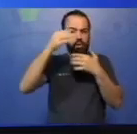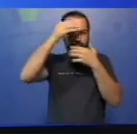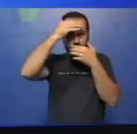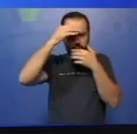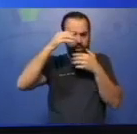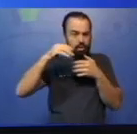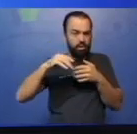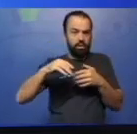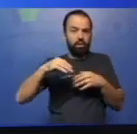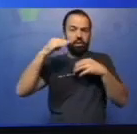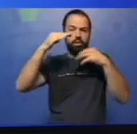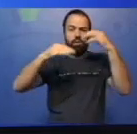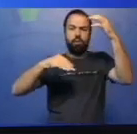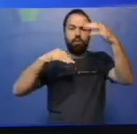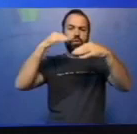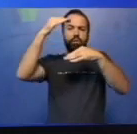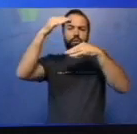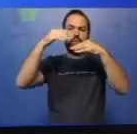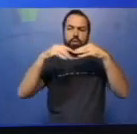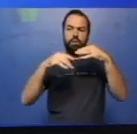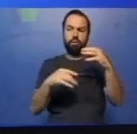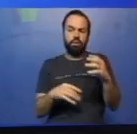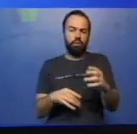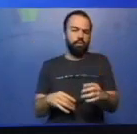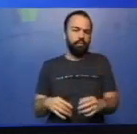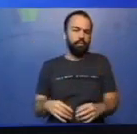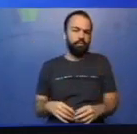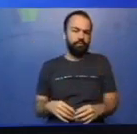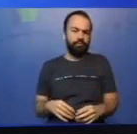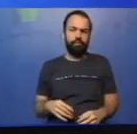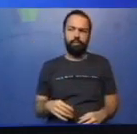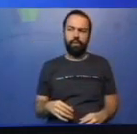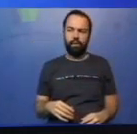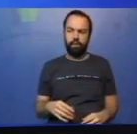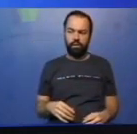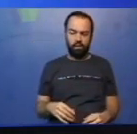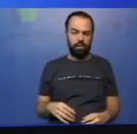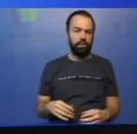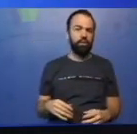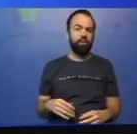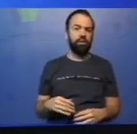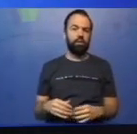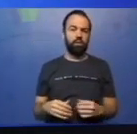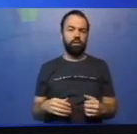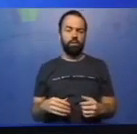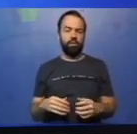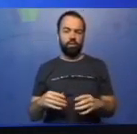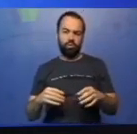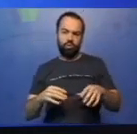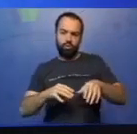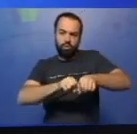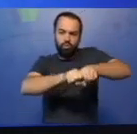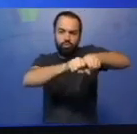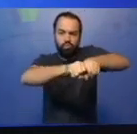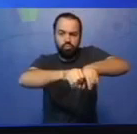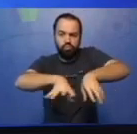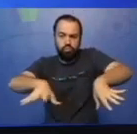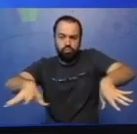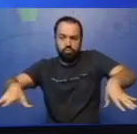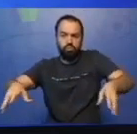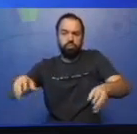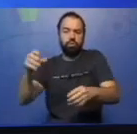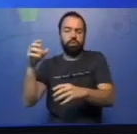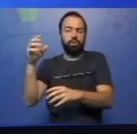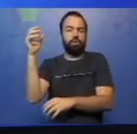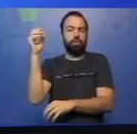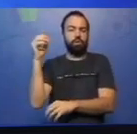islamismo e do cristianismo, e com isso os conflitos. Em razão aí do avanço do islamismo, os